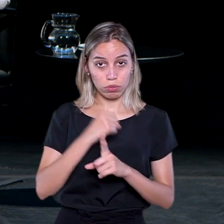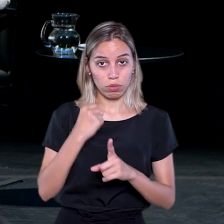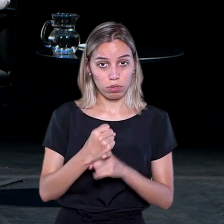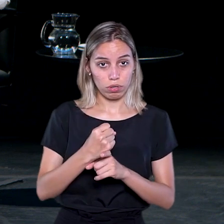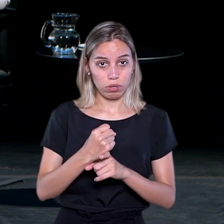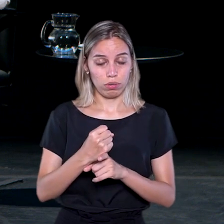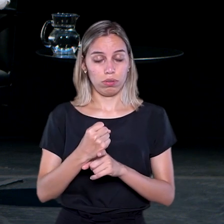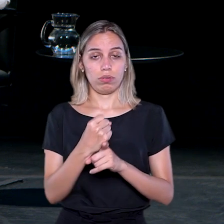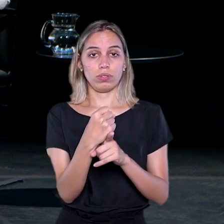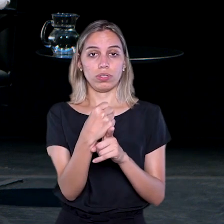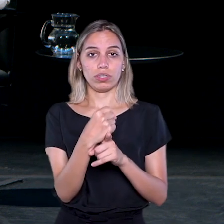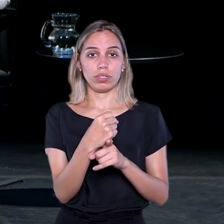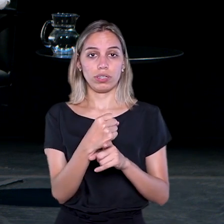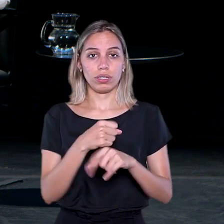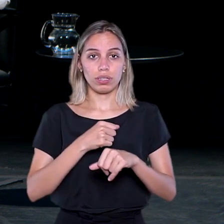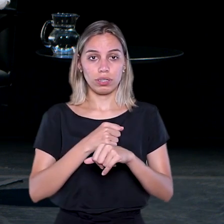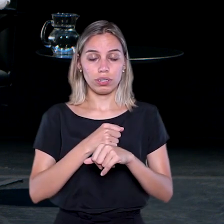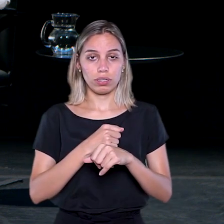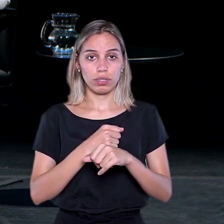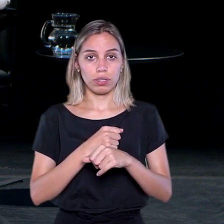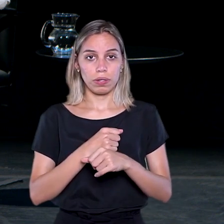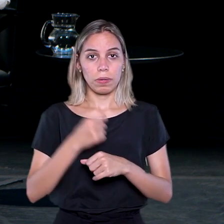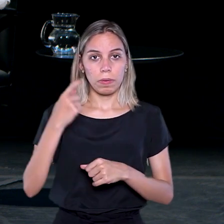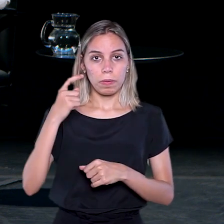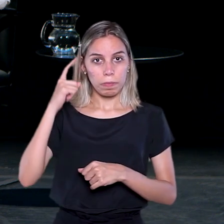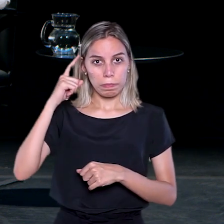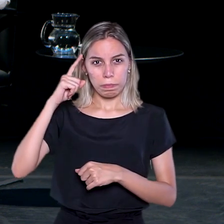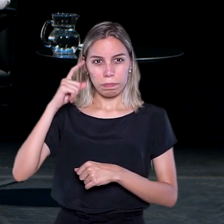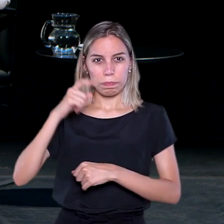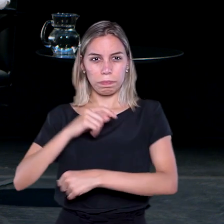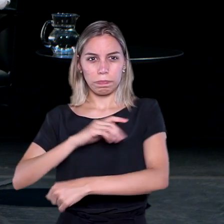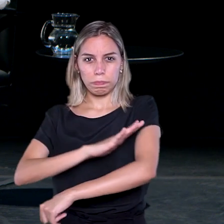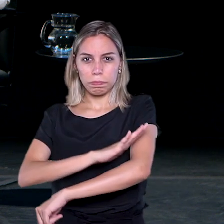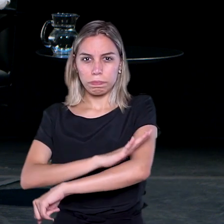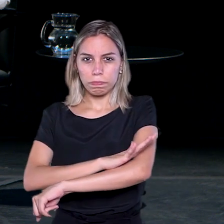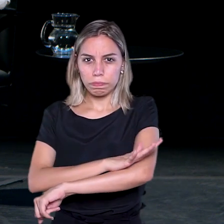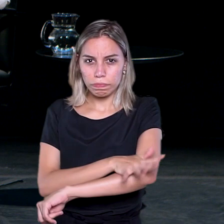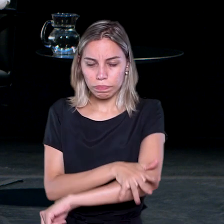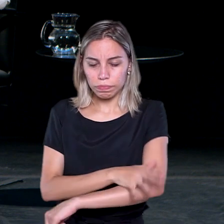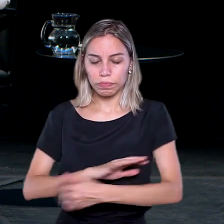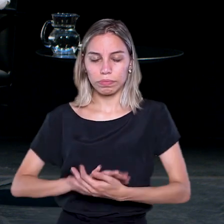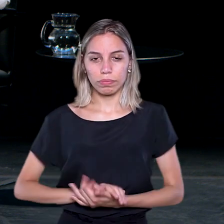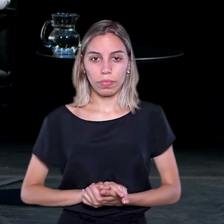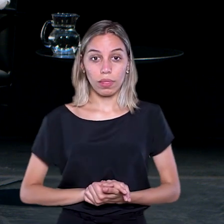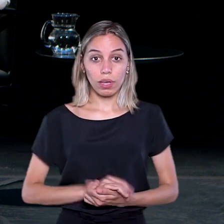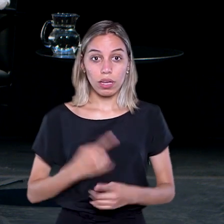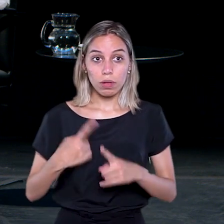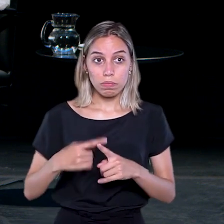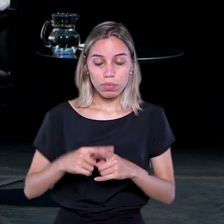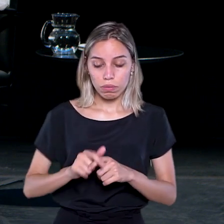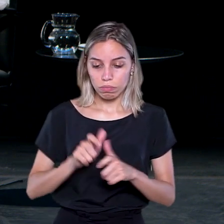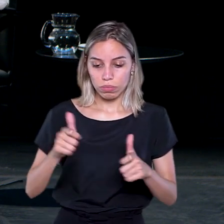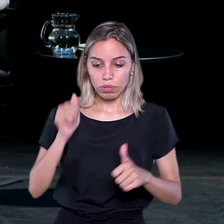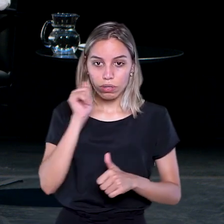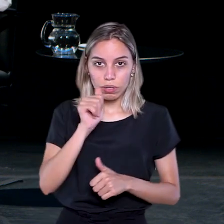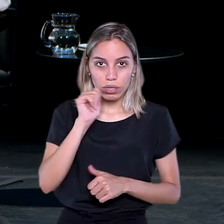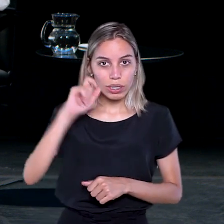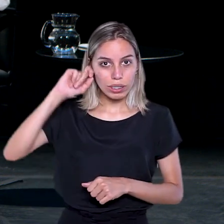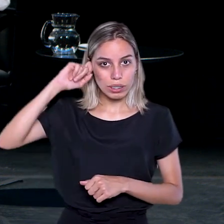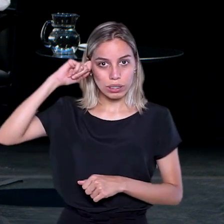dor e não precisam de anestesia no parto normal por conta disso. Então, pensar as mulheres negras